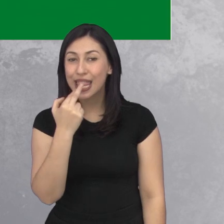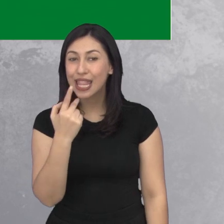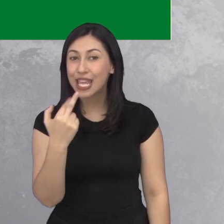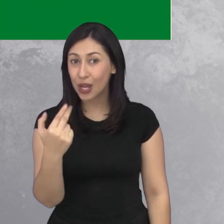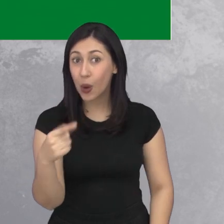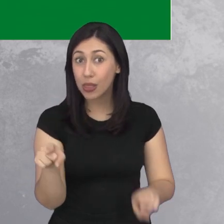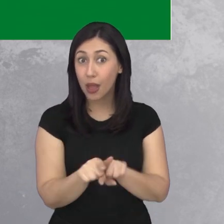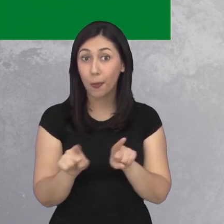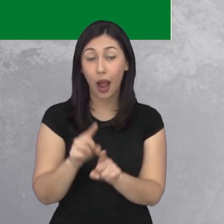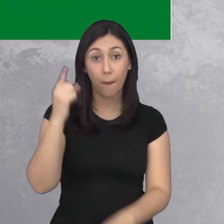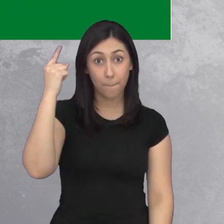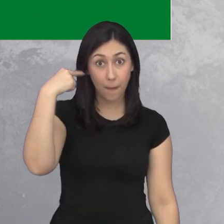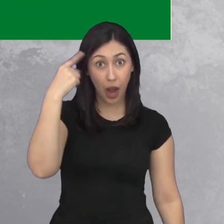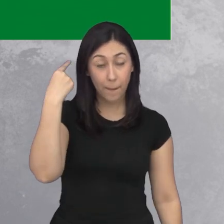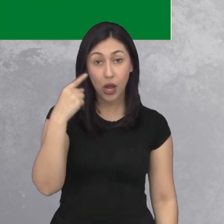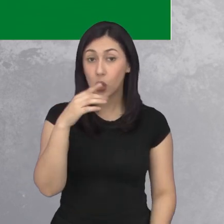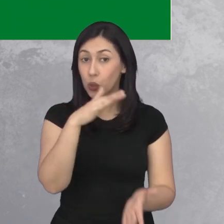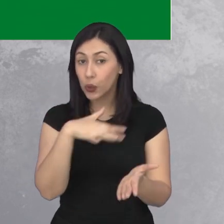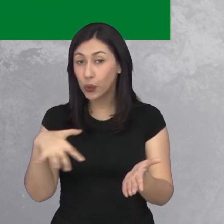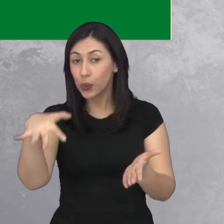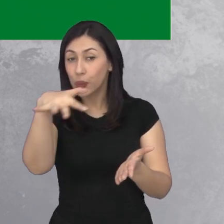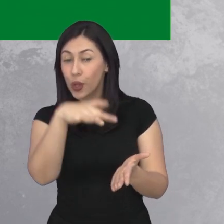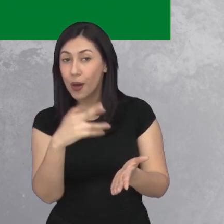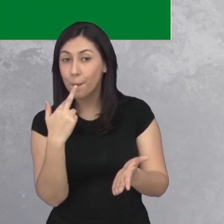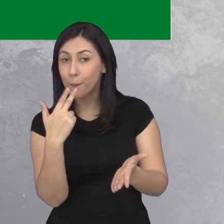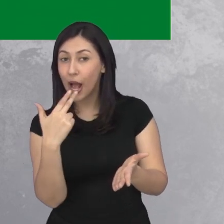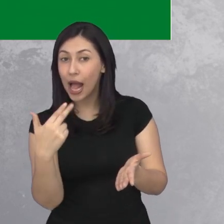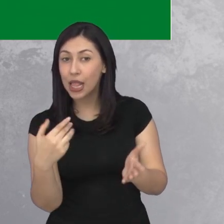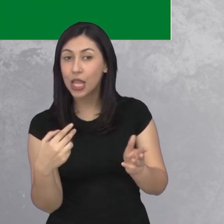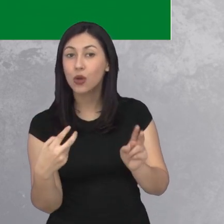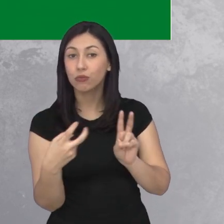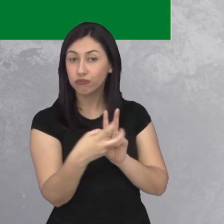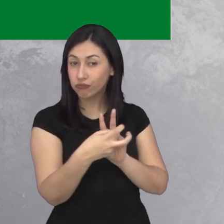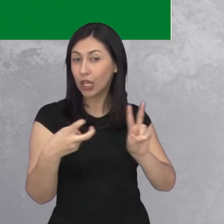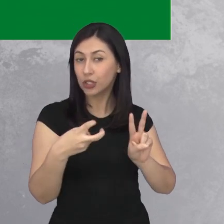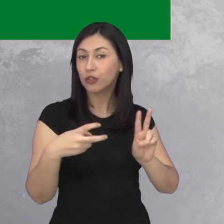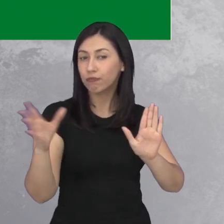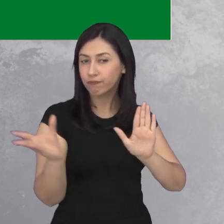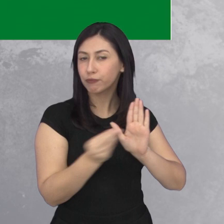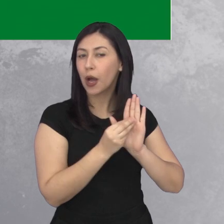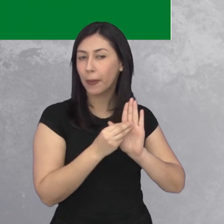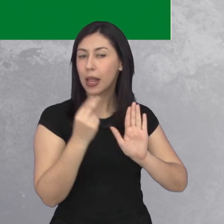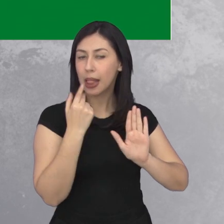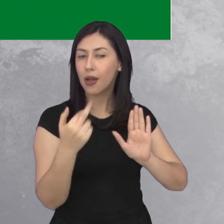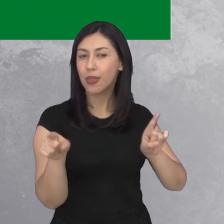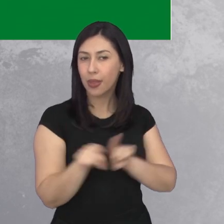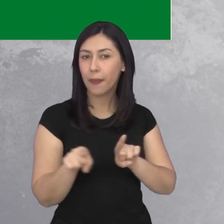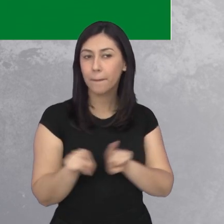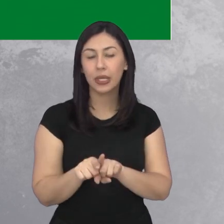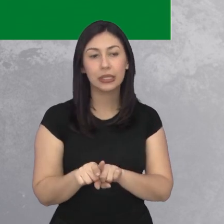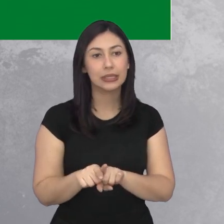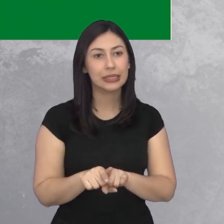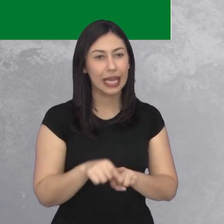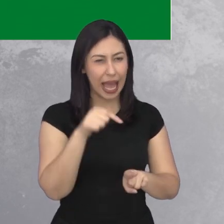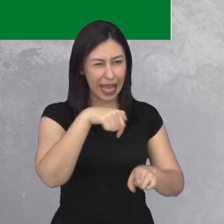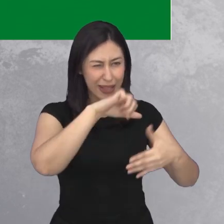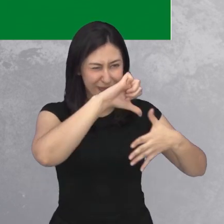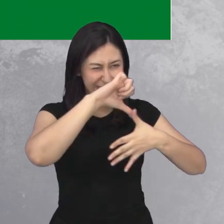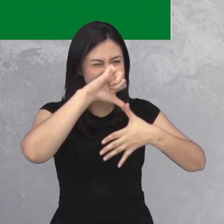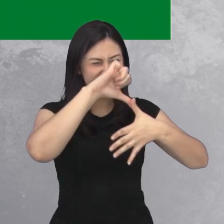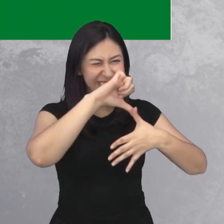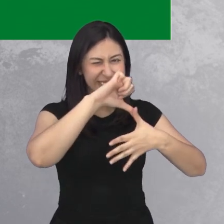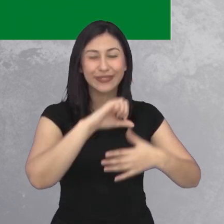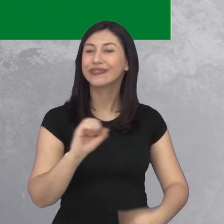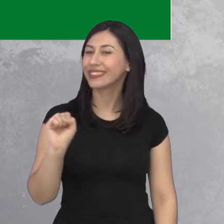línguas oficiais, além do espanhol. Todas as línguas indígenas são reconhecidas como idiomas oficiais. É América do